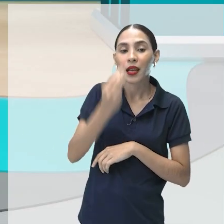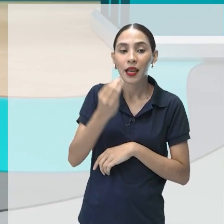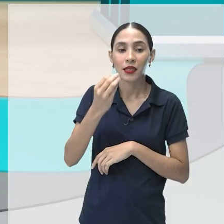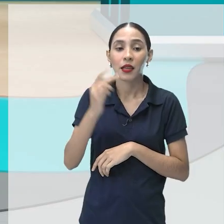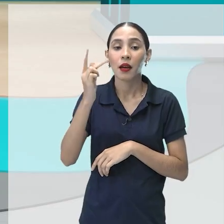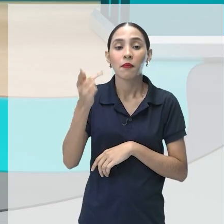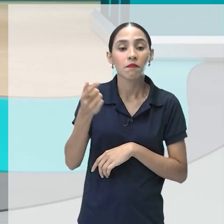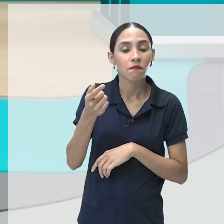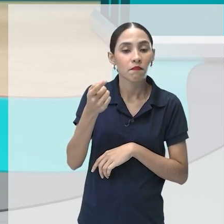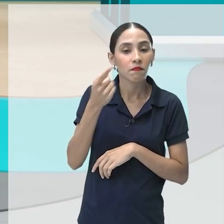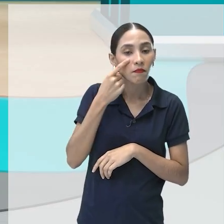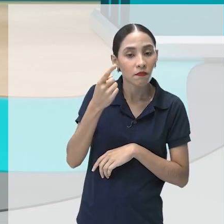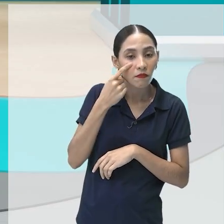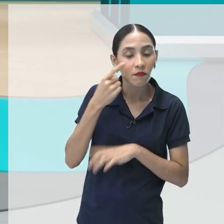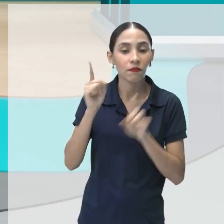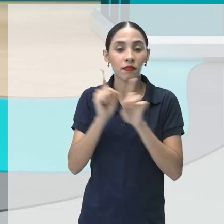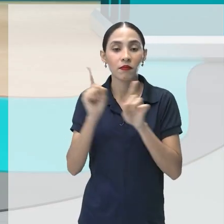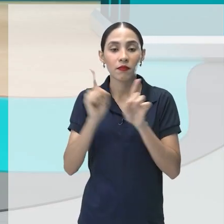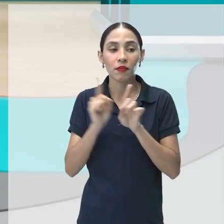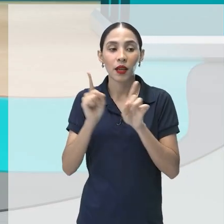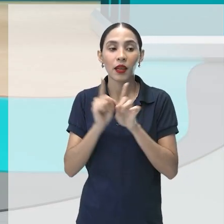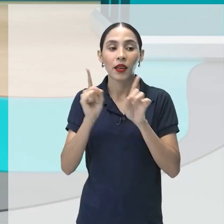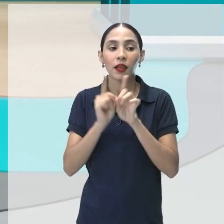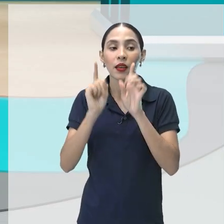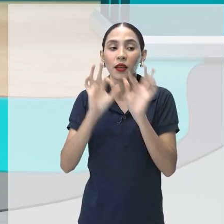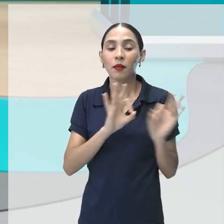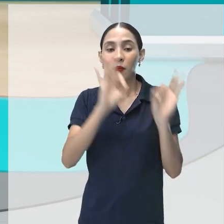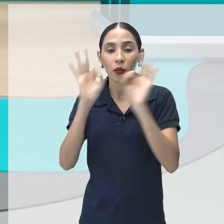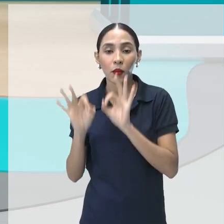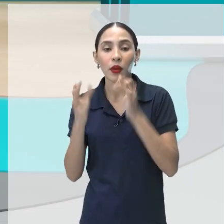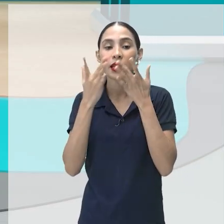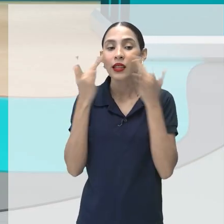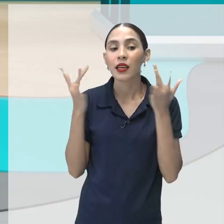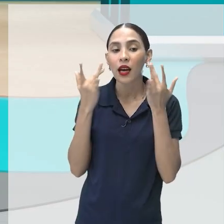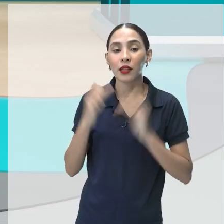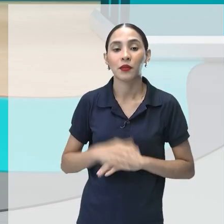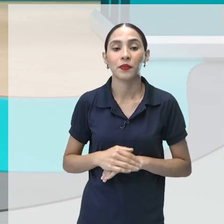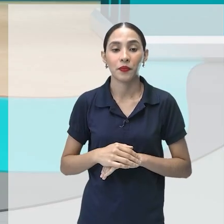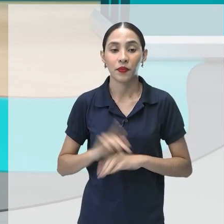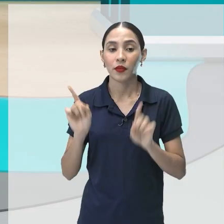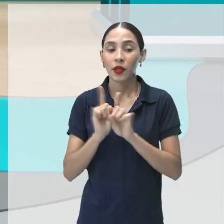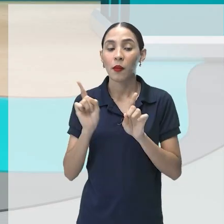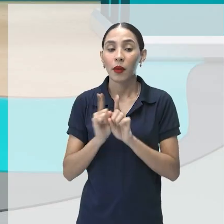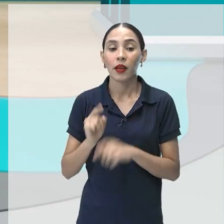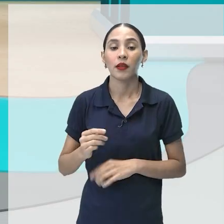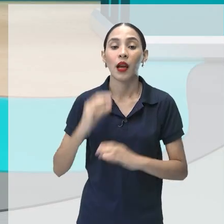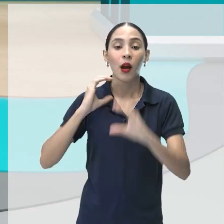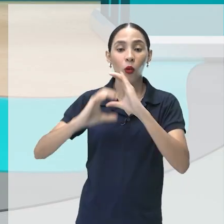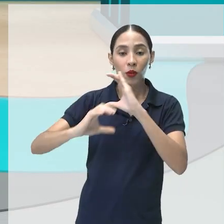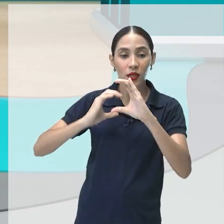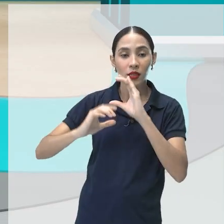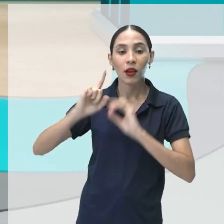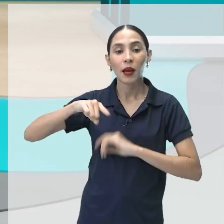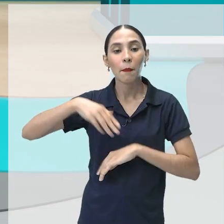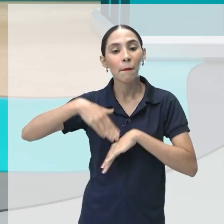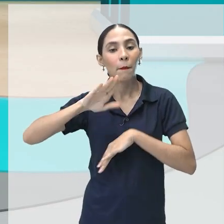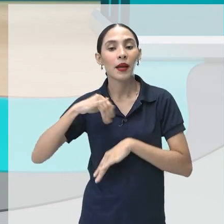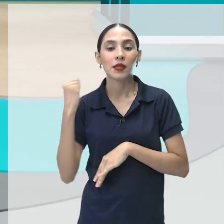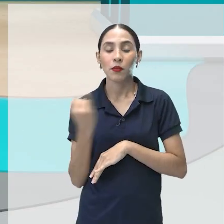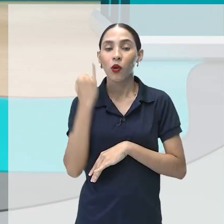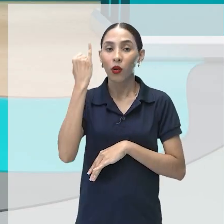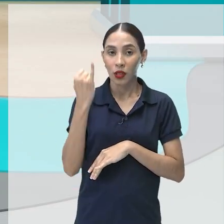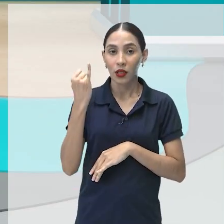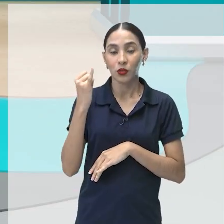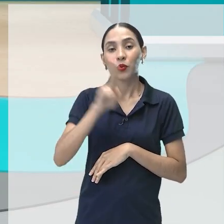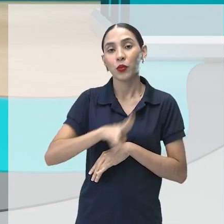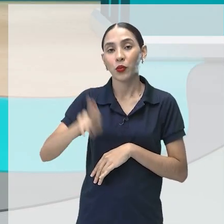como espectadores e apreciadores do teatro. A existência da comunicação é muito mais importante